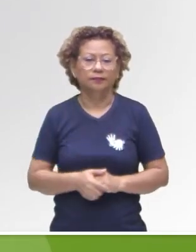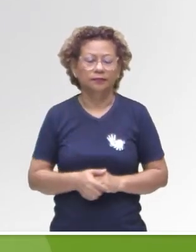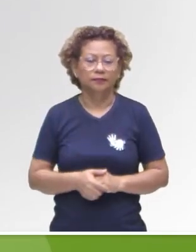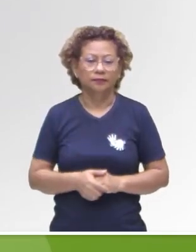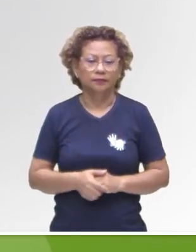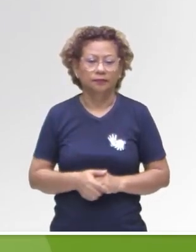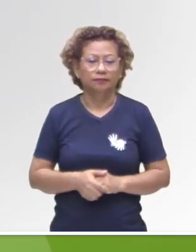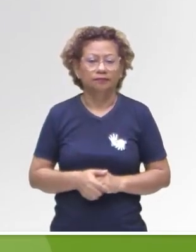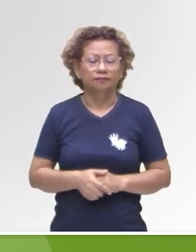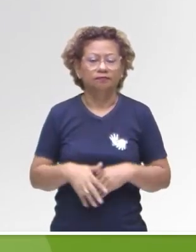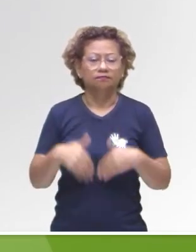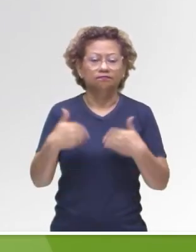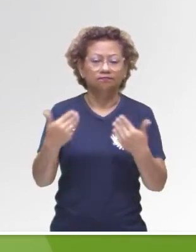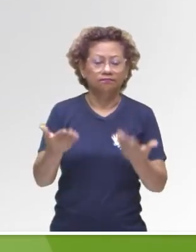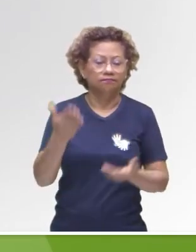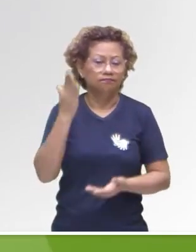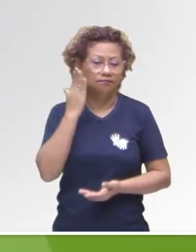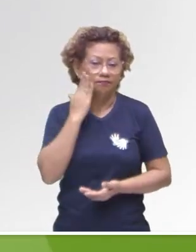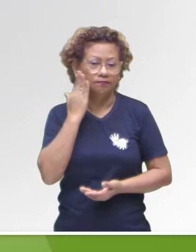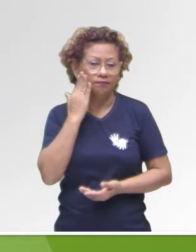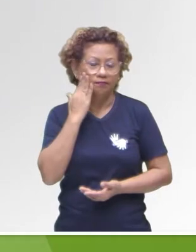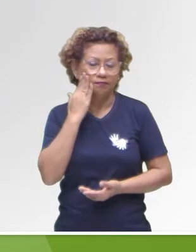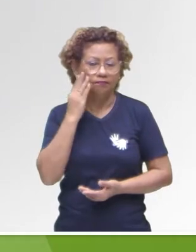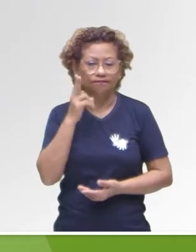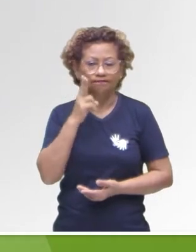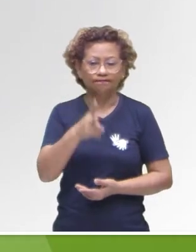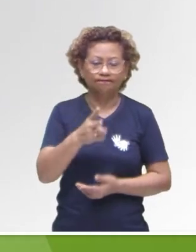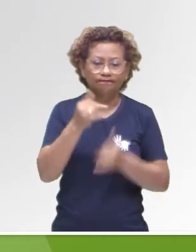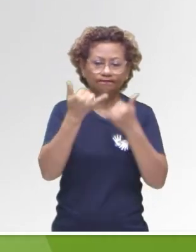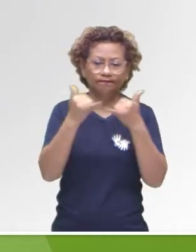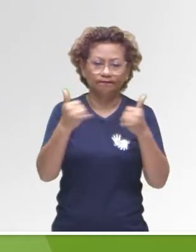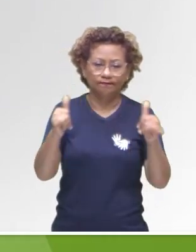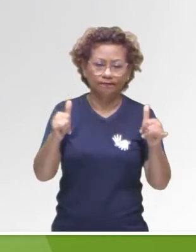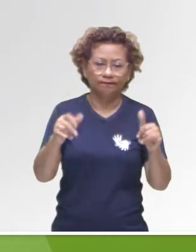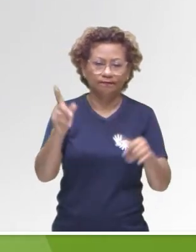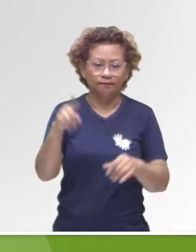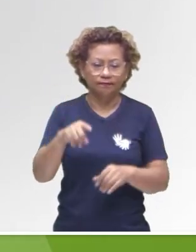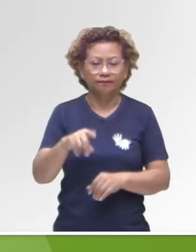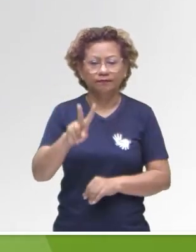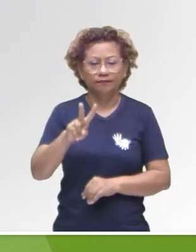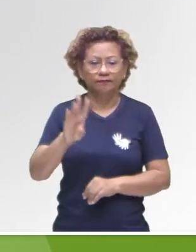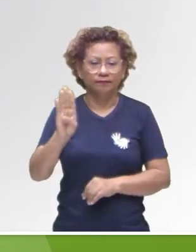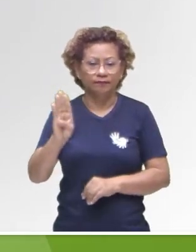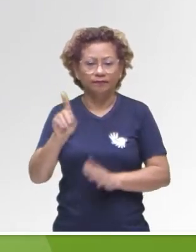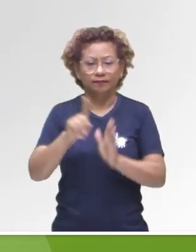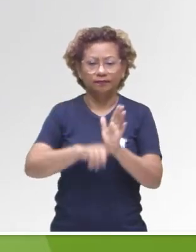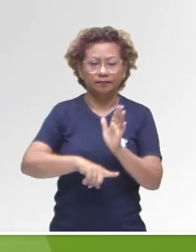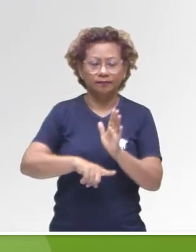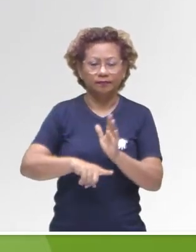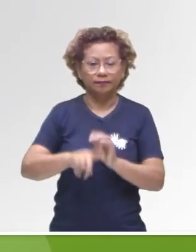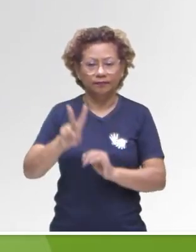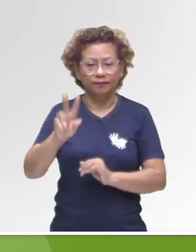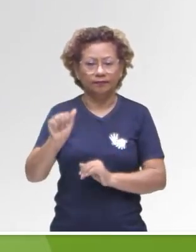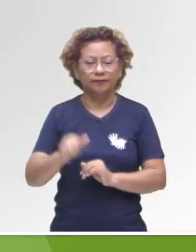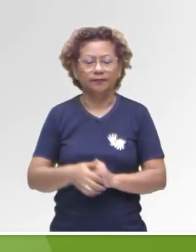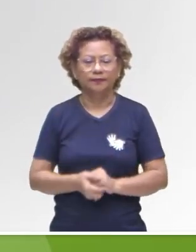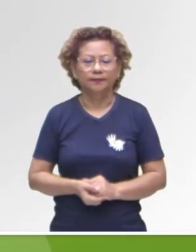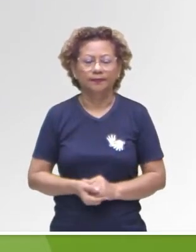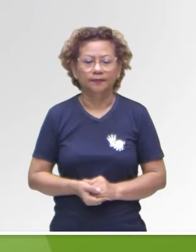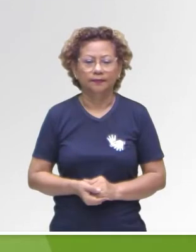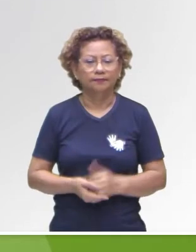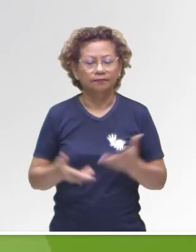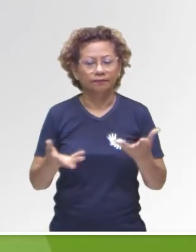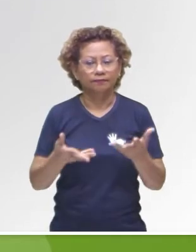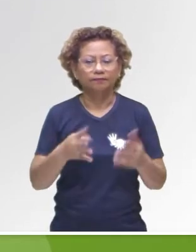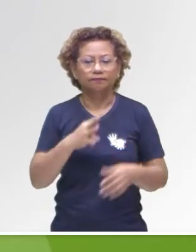força elétrica, Q é a carga elétrica e VB menos VA é a diferença de potencial elétrico. Vamos agora